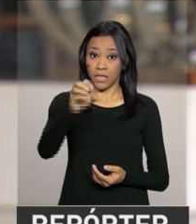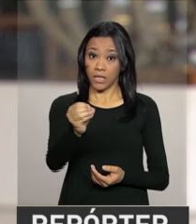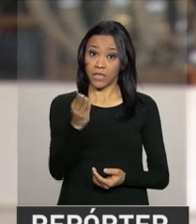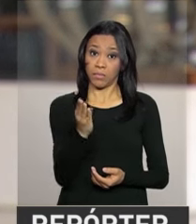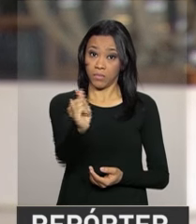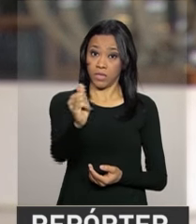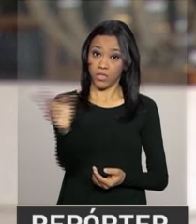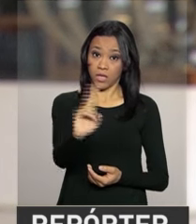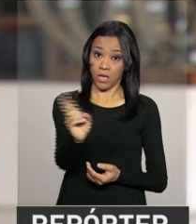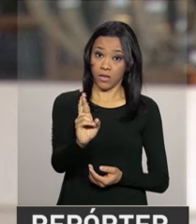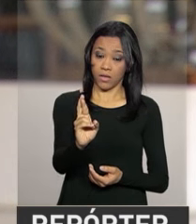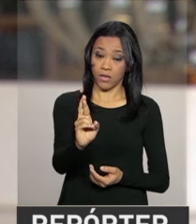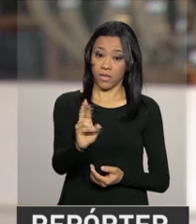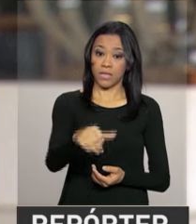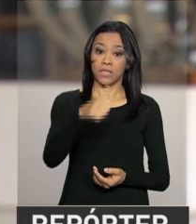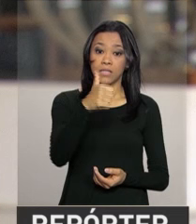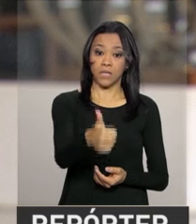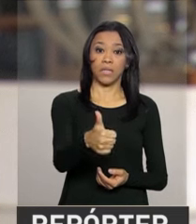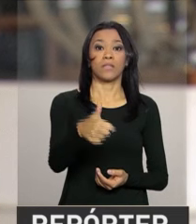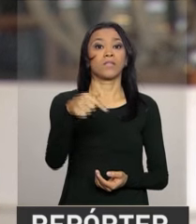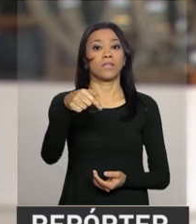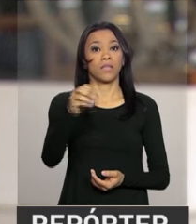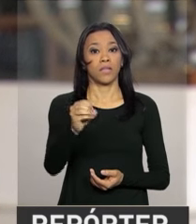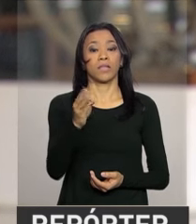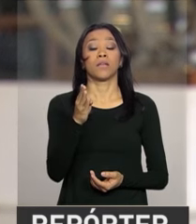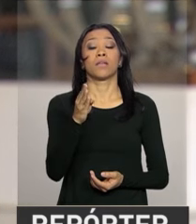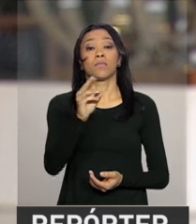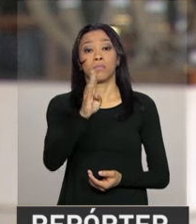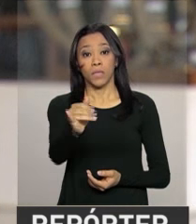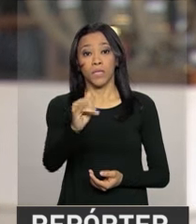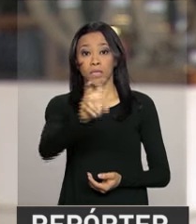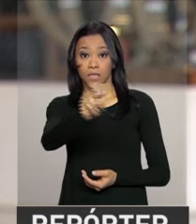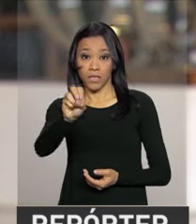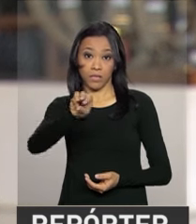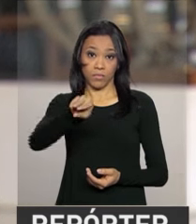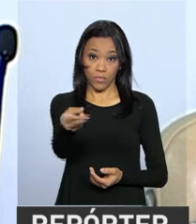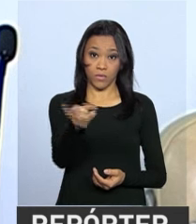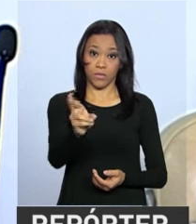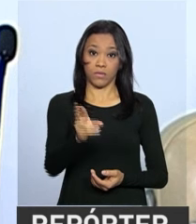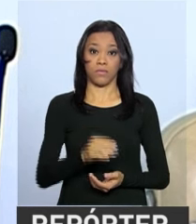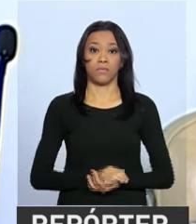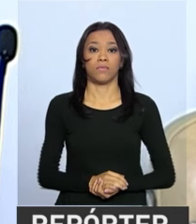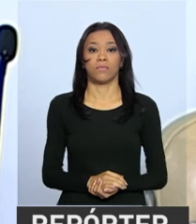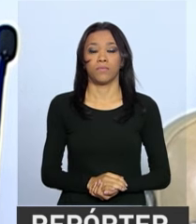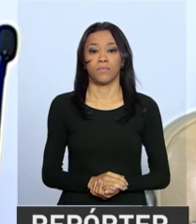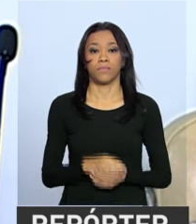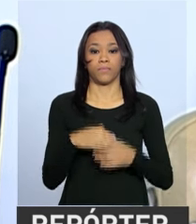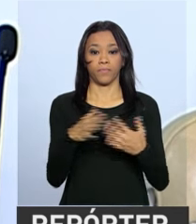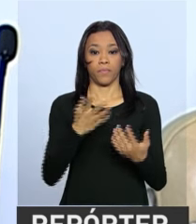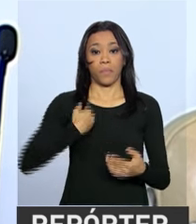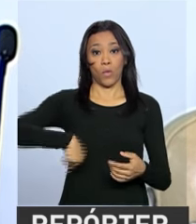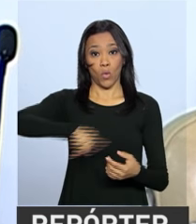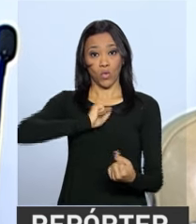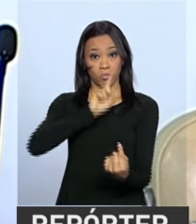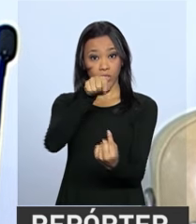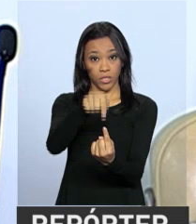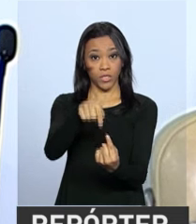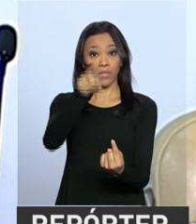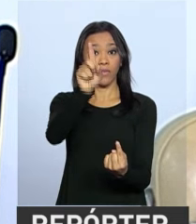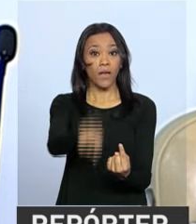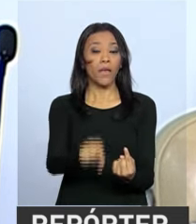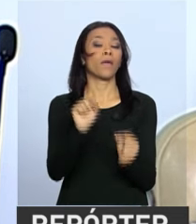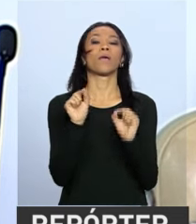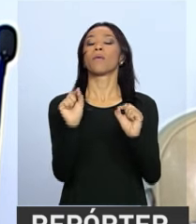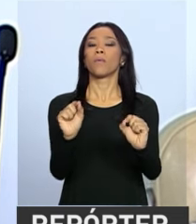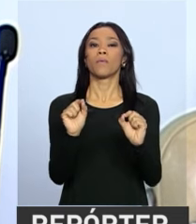deais 170 bilhões e 500 milhões deais o nosso objetivo evidentemente que não é